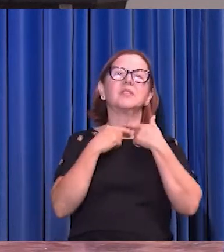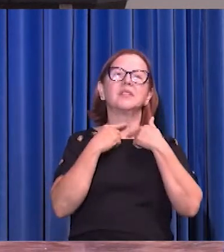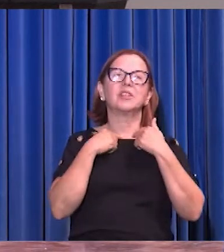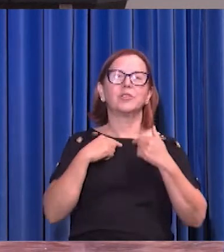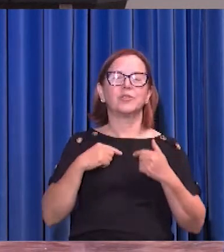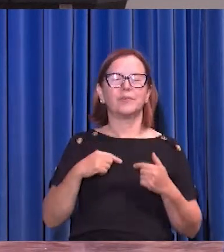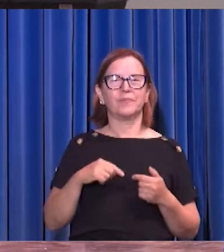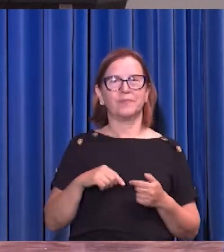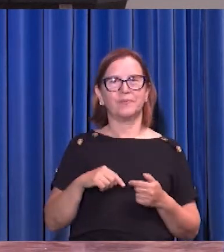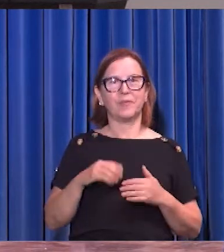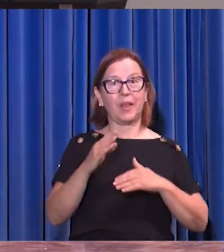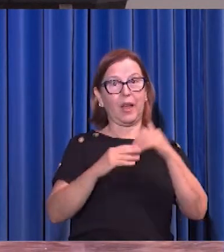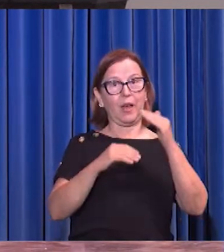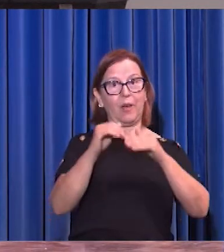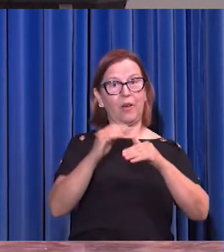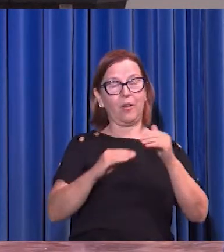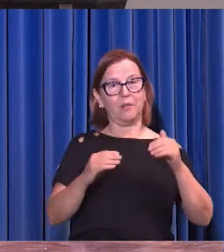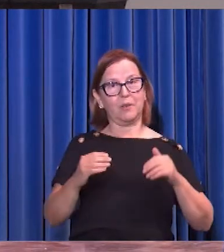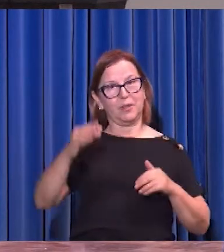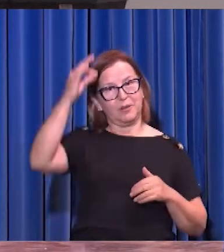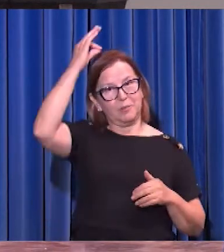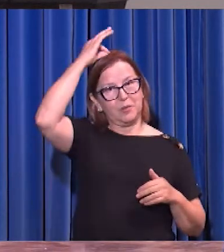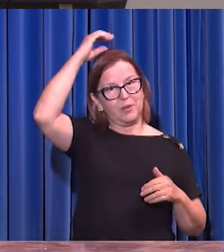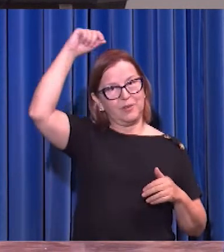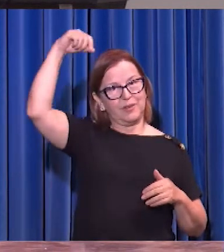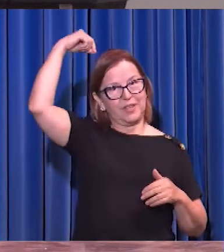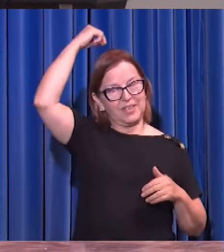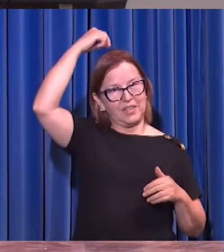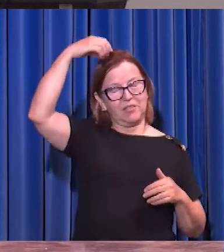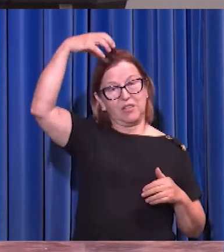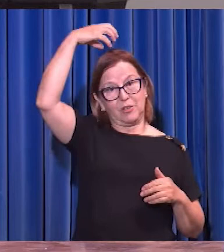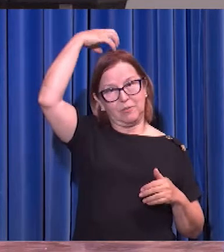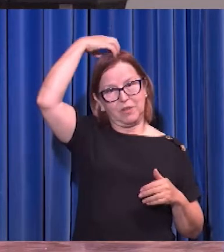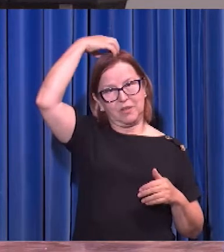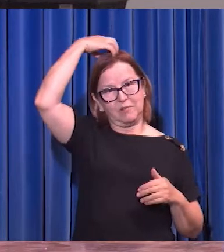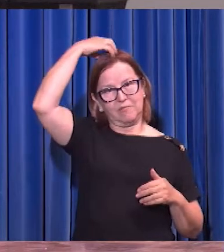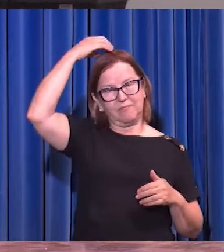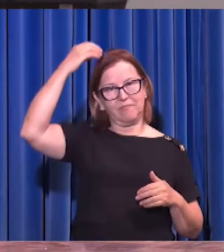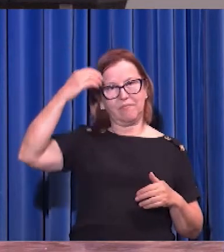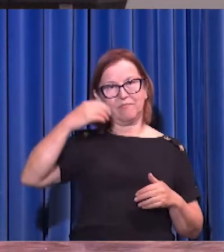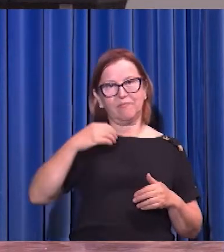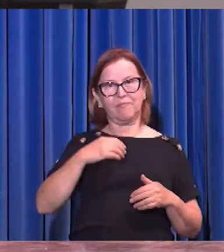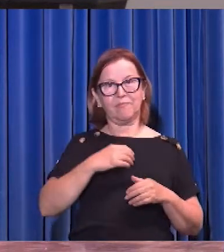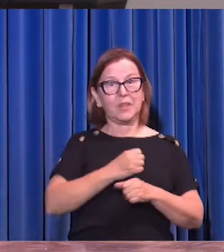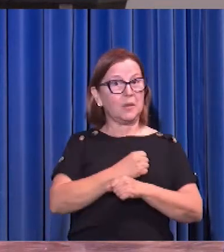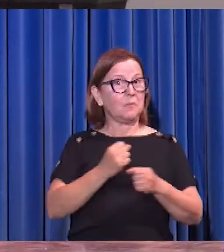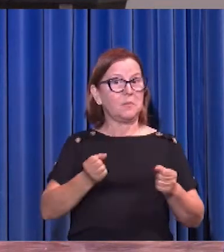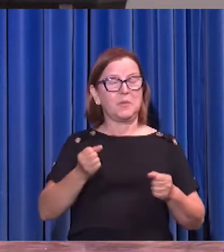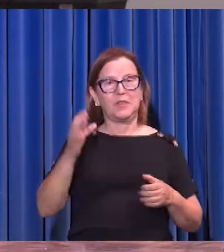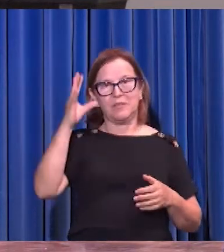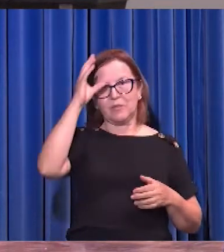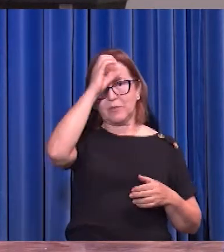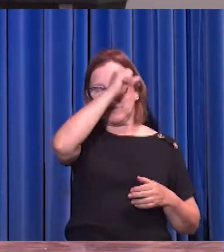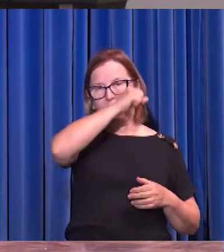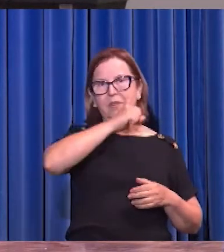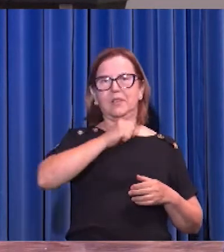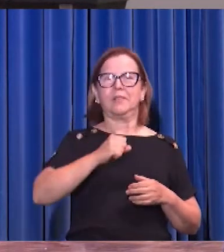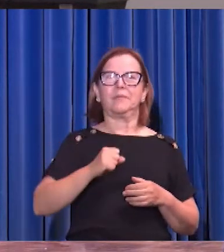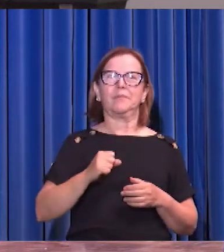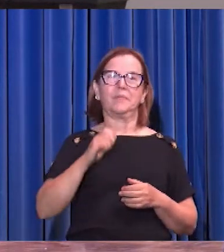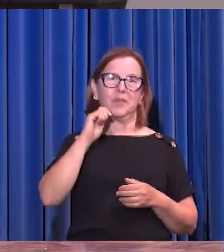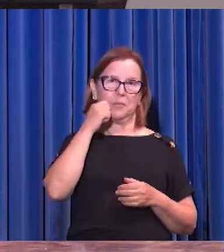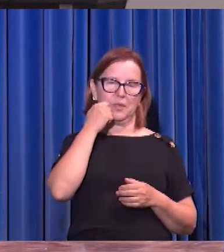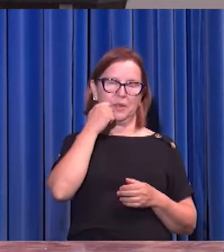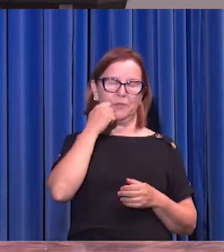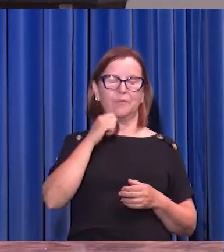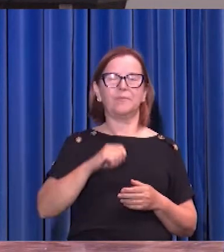soberana, ela é incompreensível para nós, ela é oculta, ela é misteriosa.